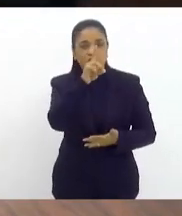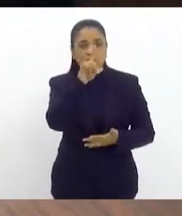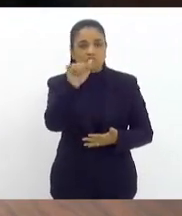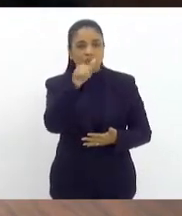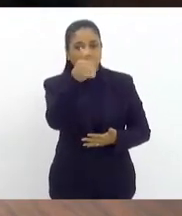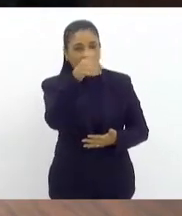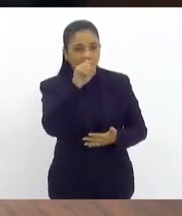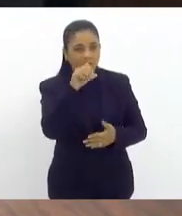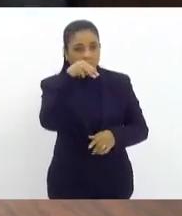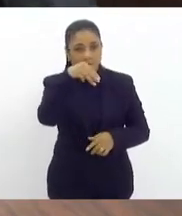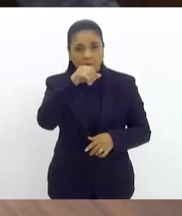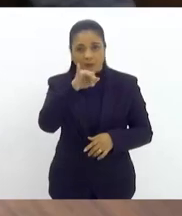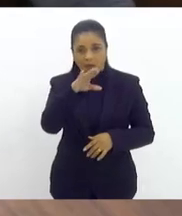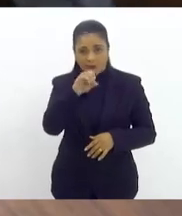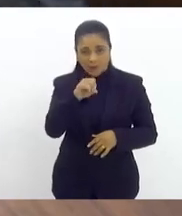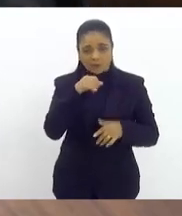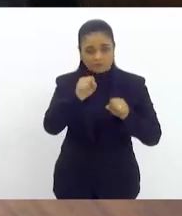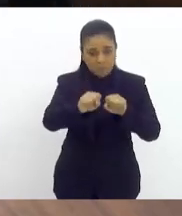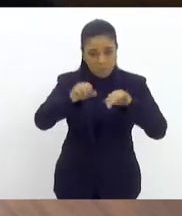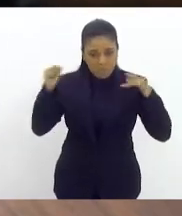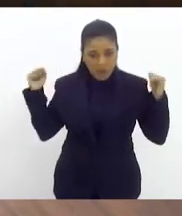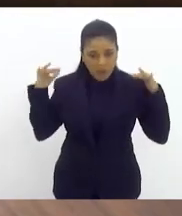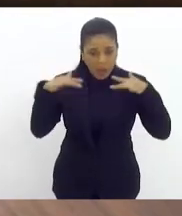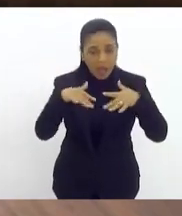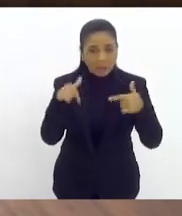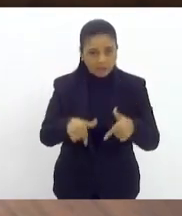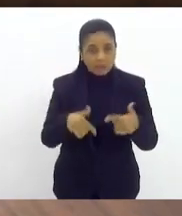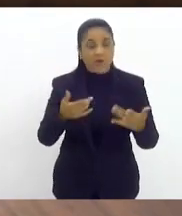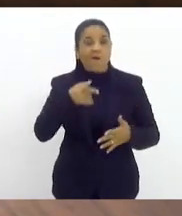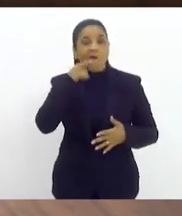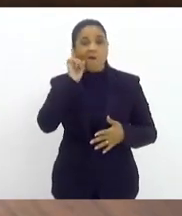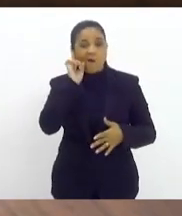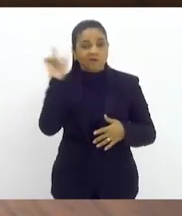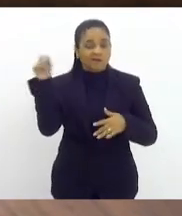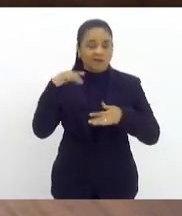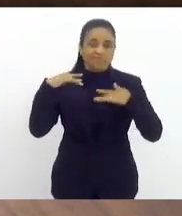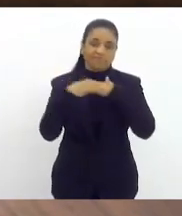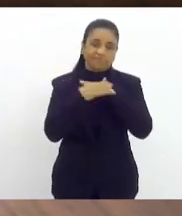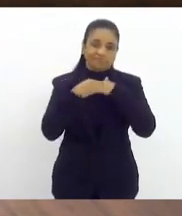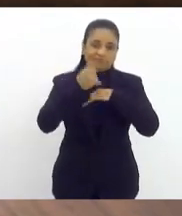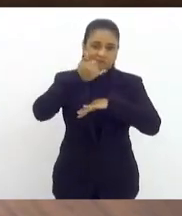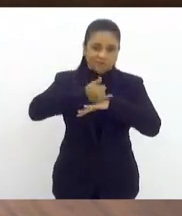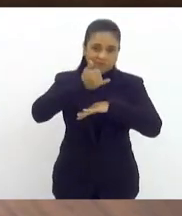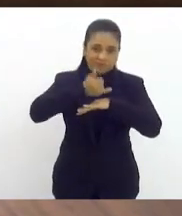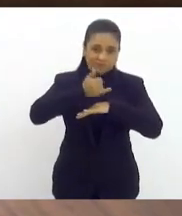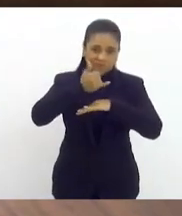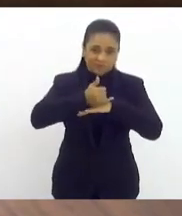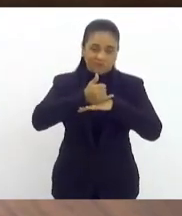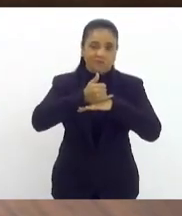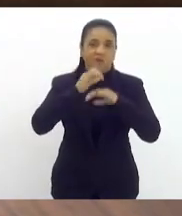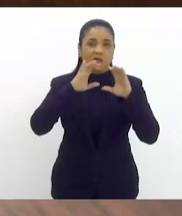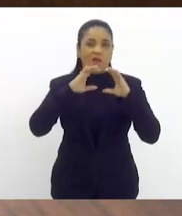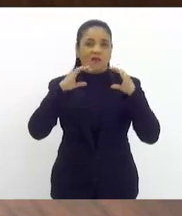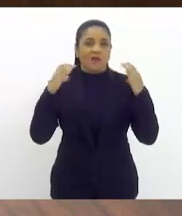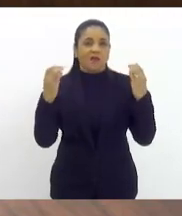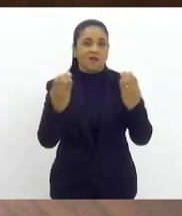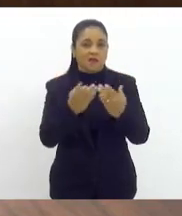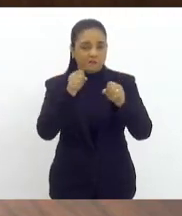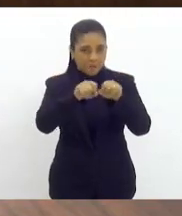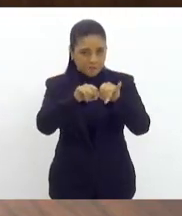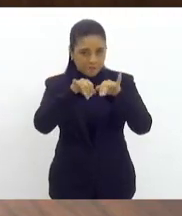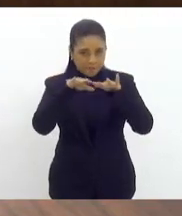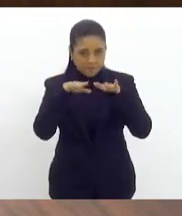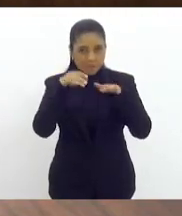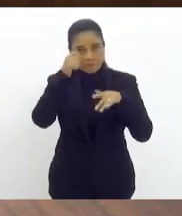fizemos na Câmara Municipal de Volta Redonda, com a presença minha, o presidente